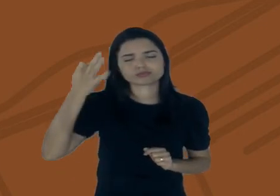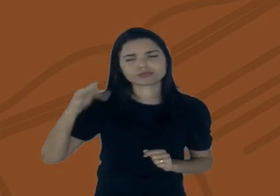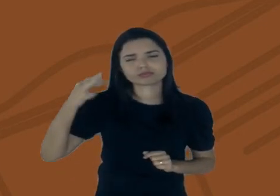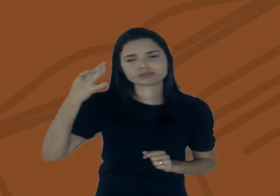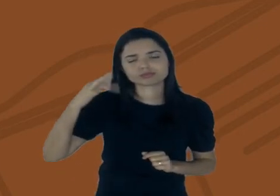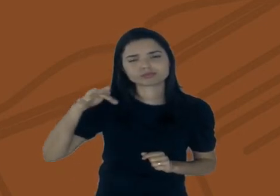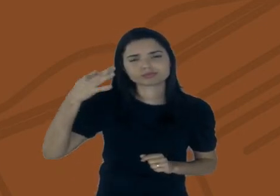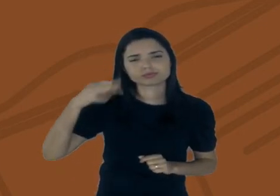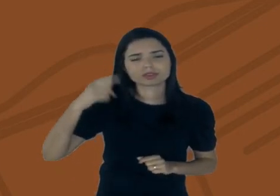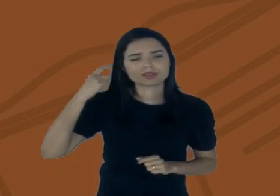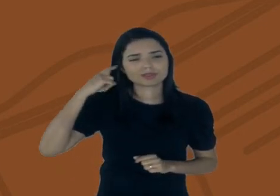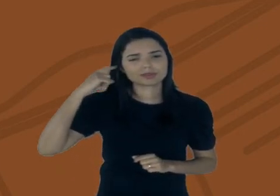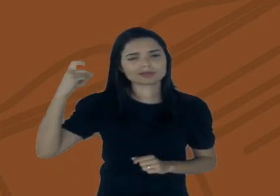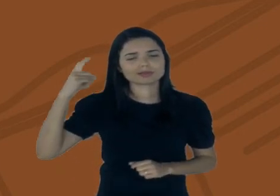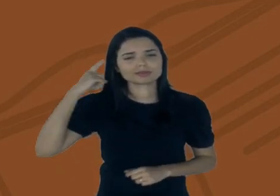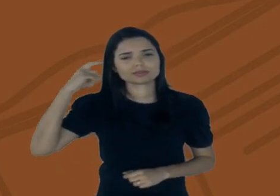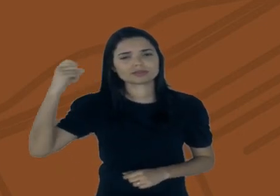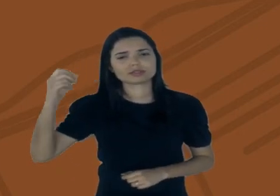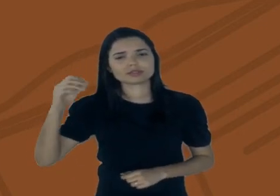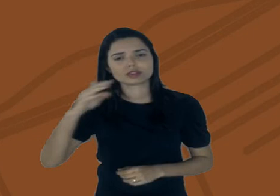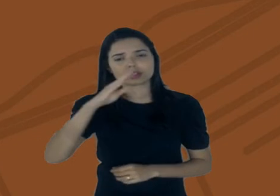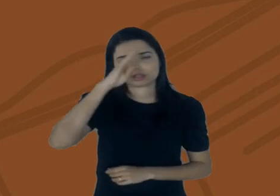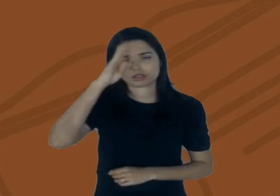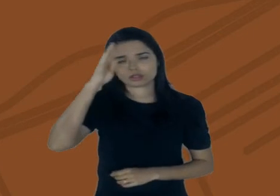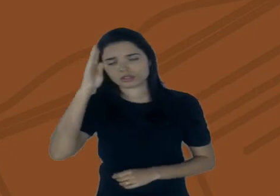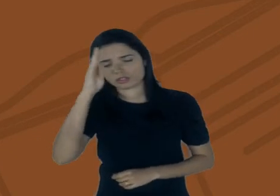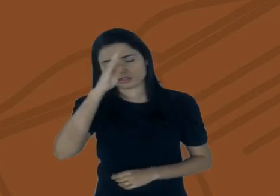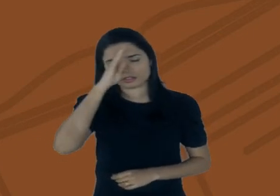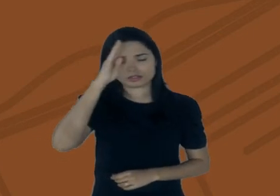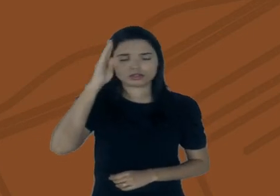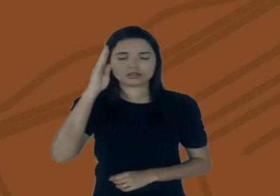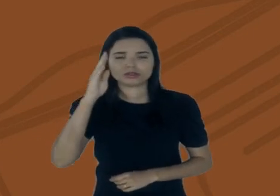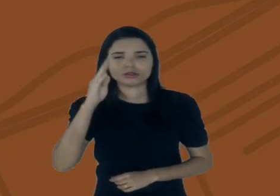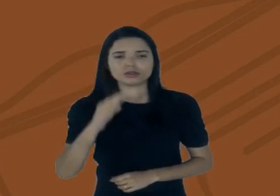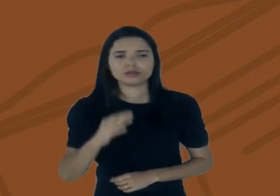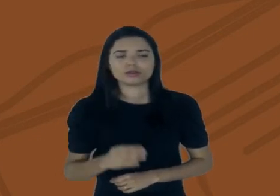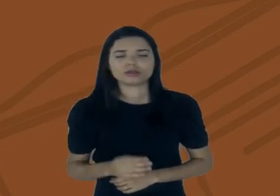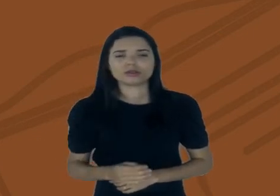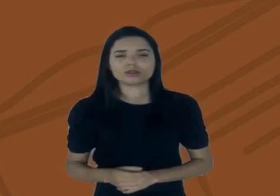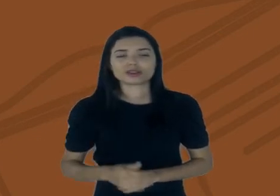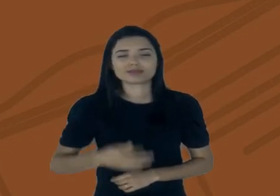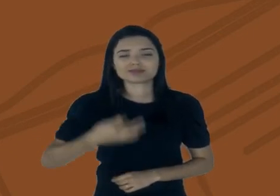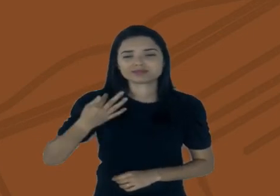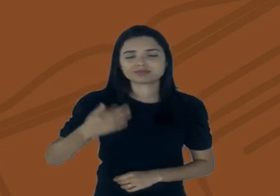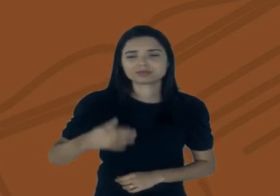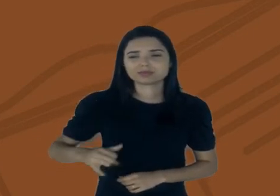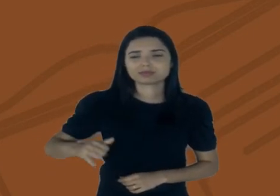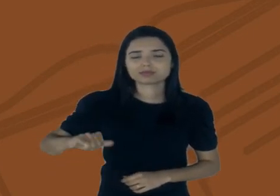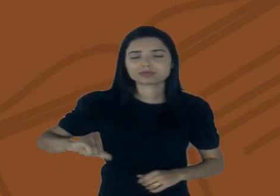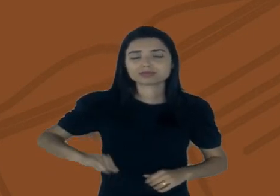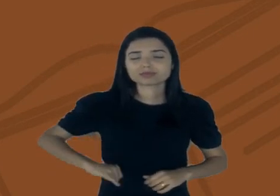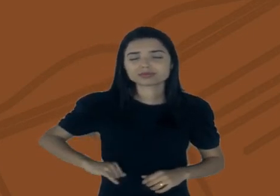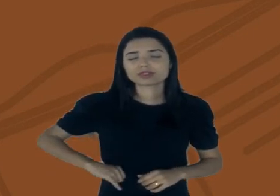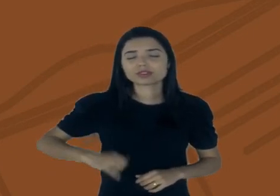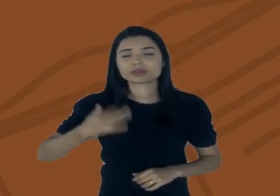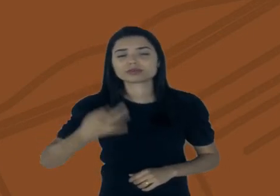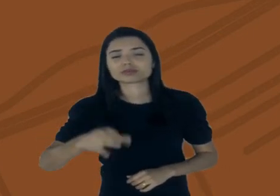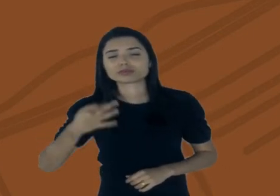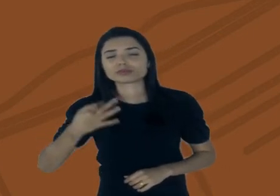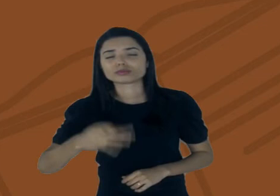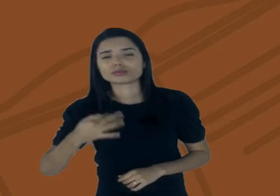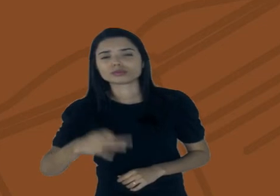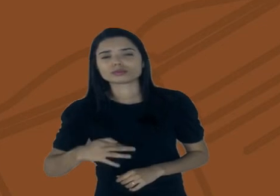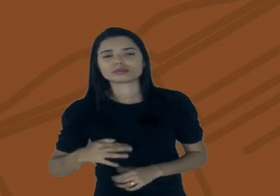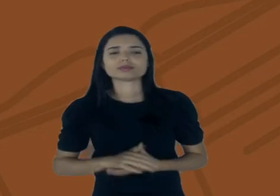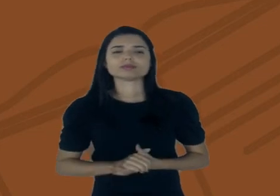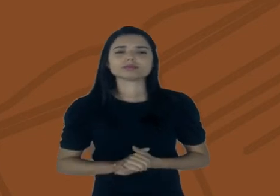ouvido, tontura, visão turva, dor no peito e palpitações, certo? Mas isso aí não são todos os casos. Na maioria dos casos, a